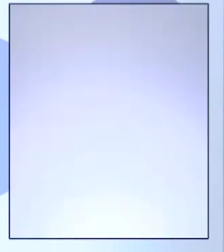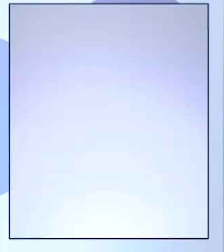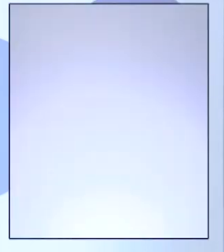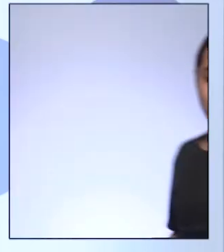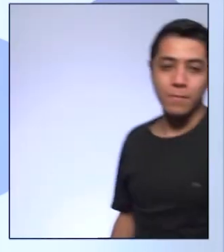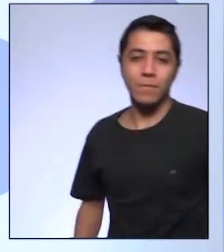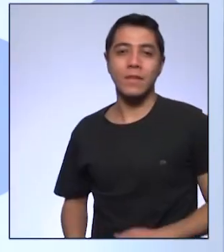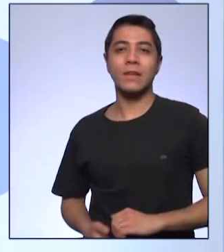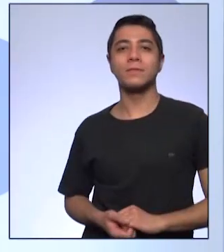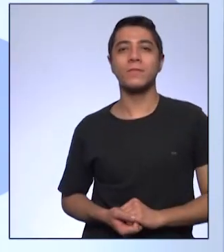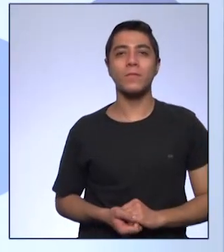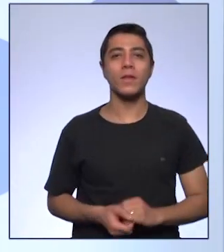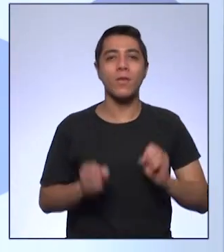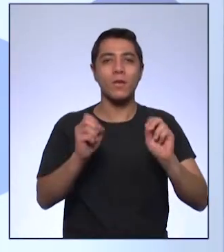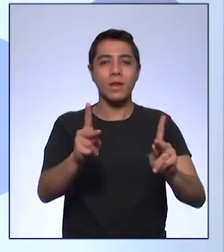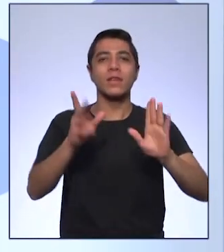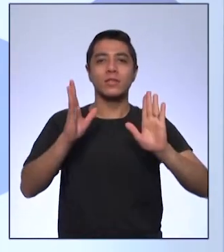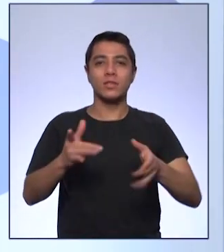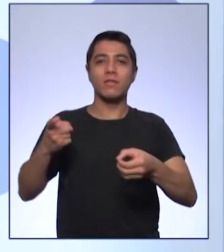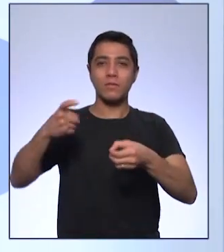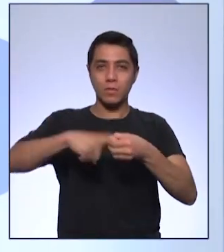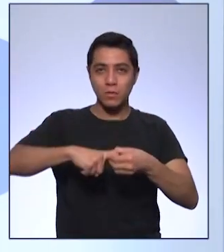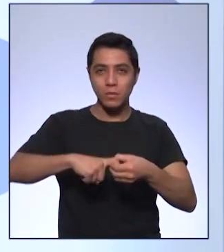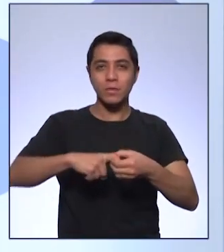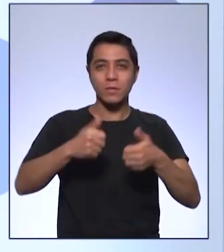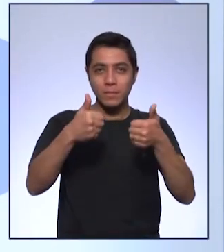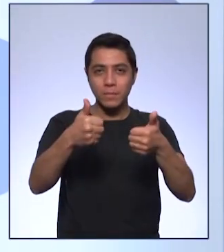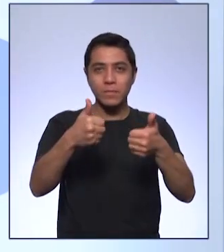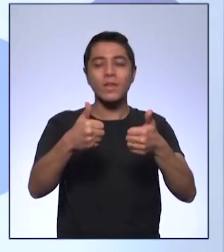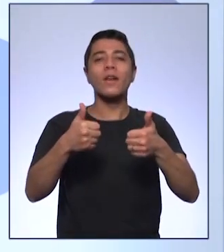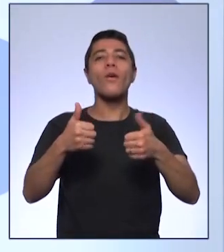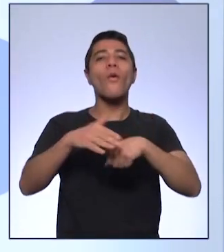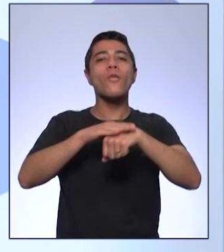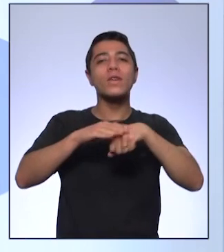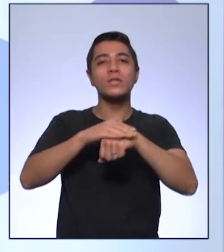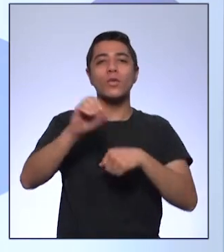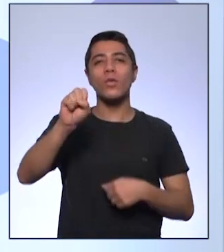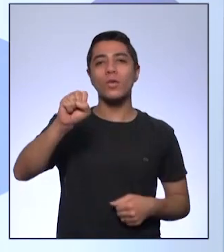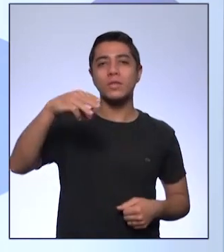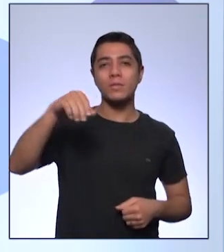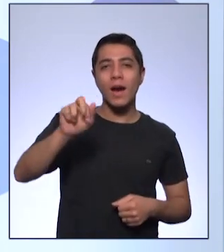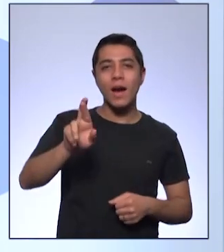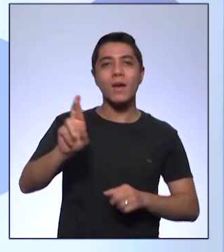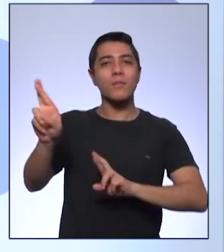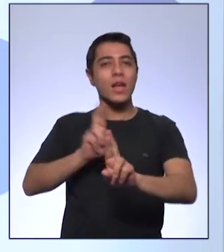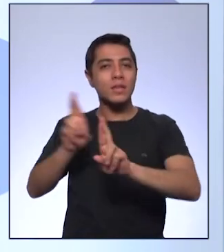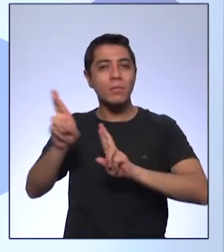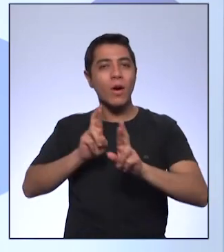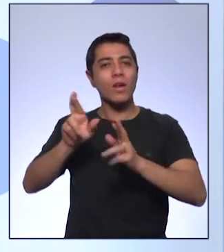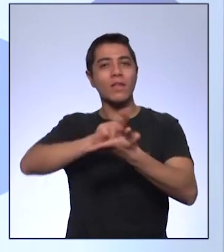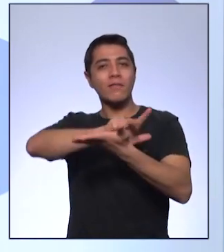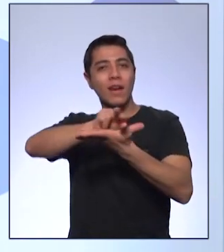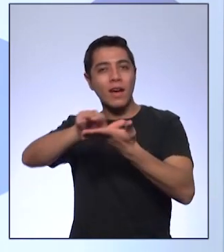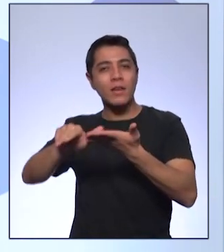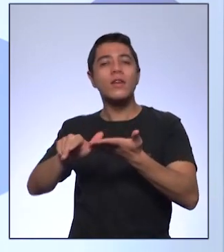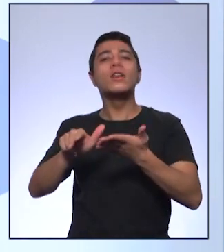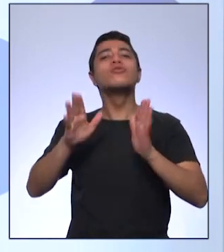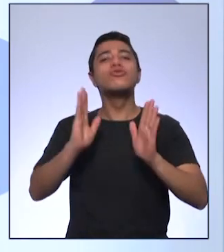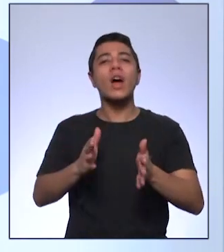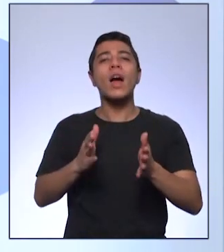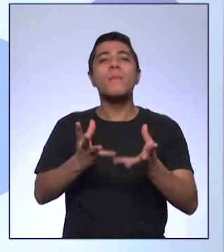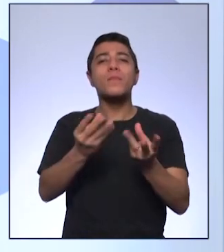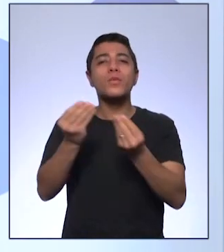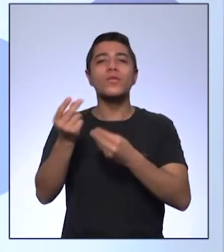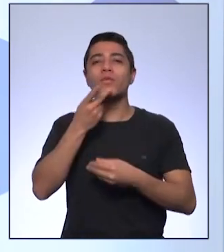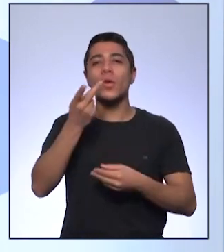Retornamos aqui, né? Muitas respostas, Osmar, e muitas deles colocaram como y, né?